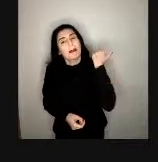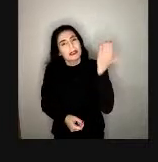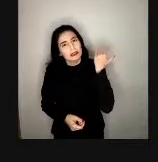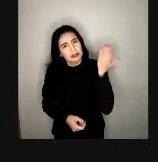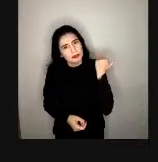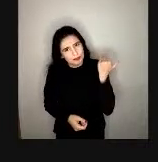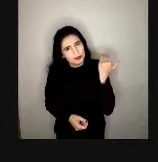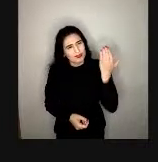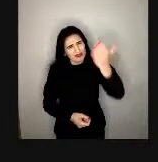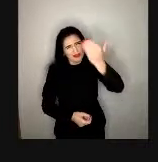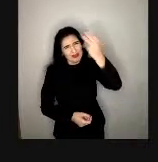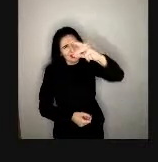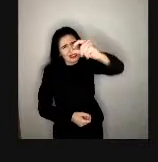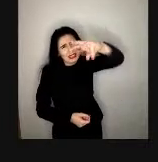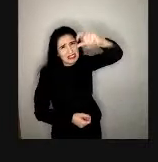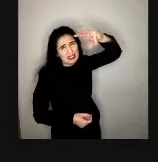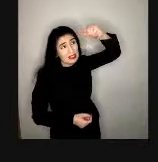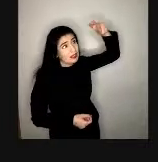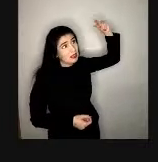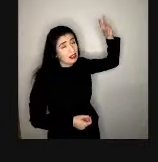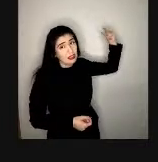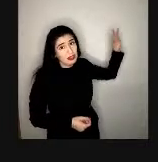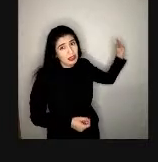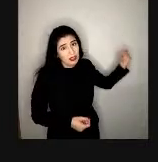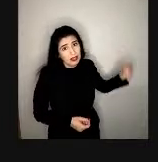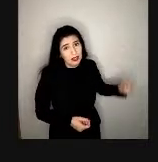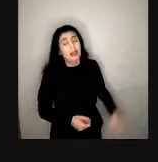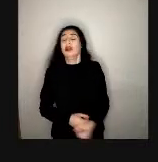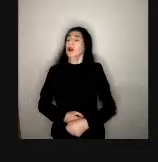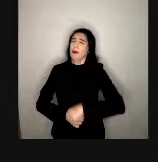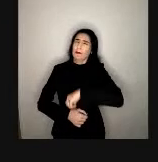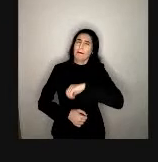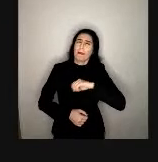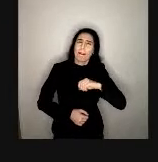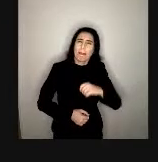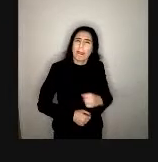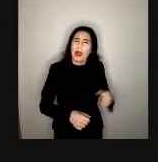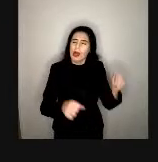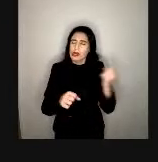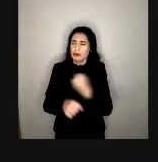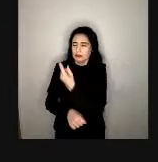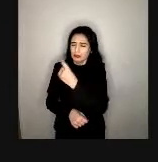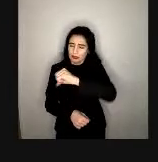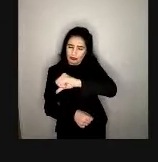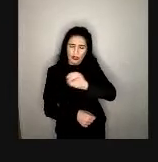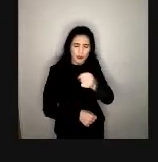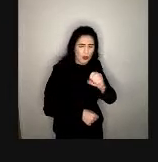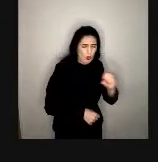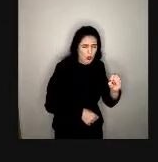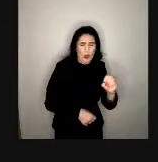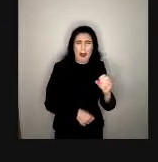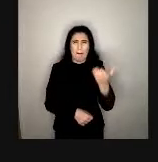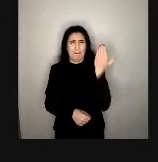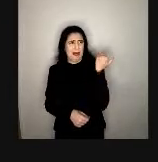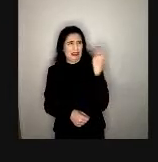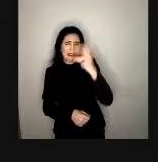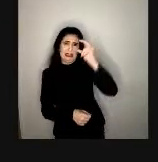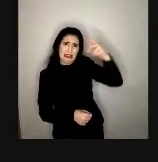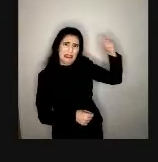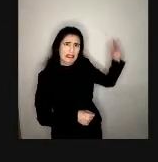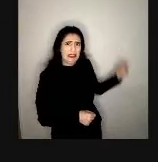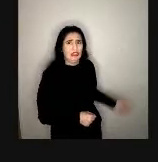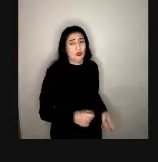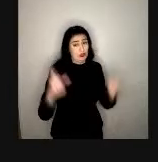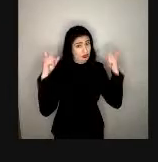tratamentos eram... Ela teve o câncer no começo dos anos 80, quando os tratamentos eram muito menos avançados, tanto é